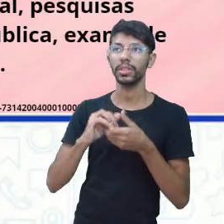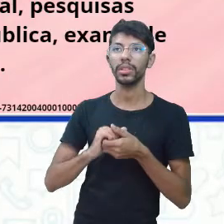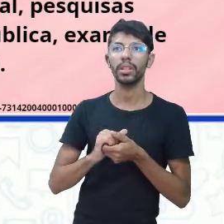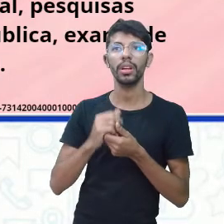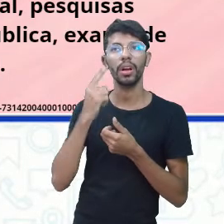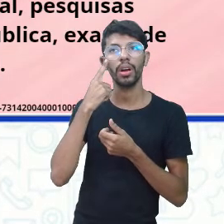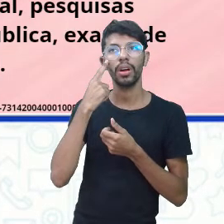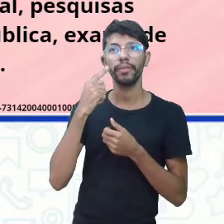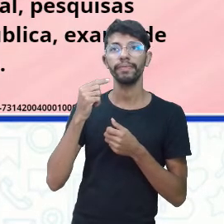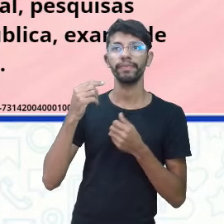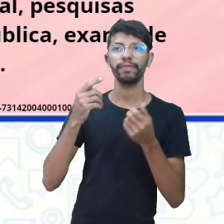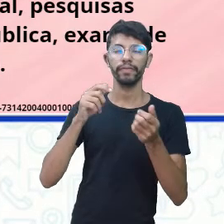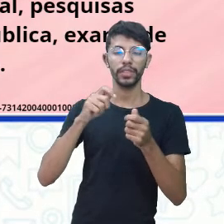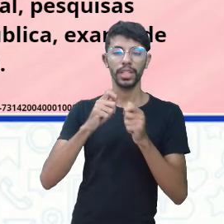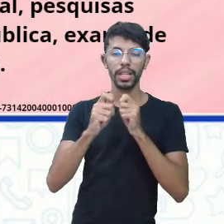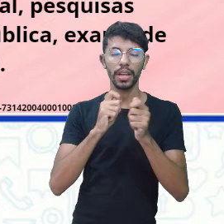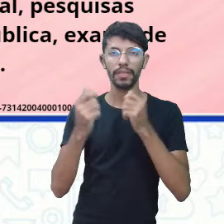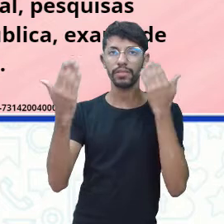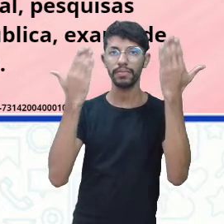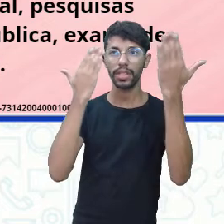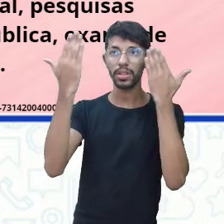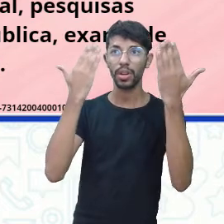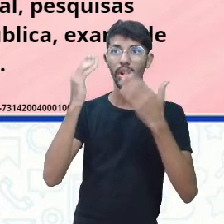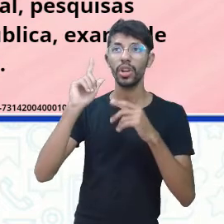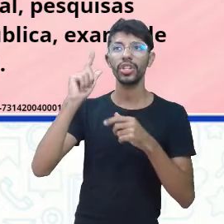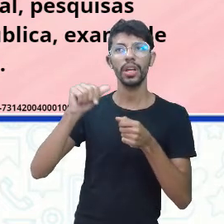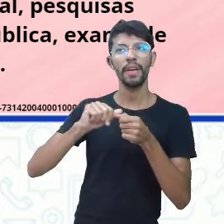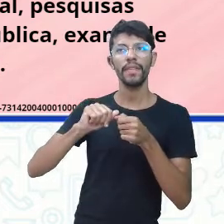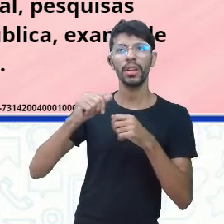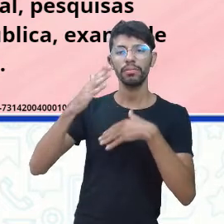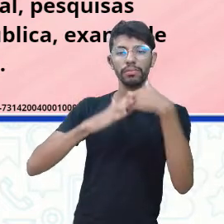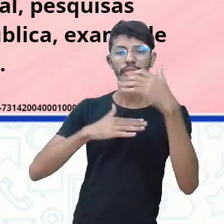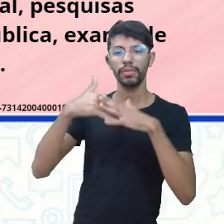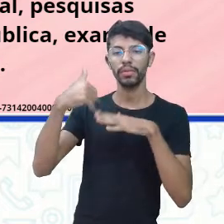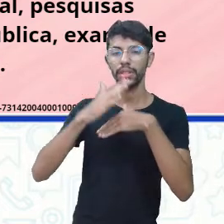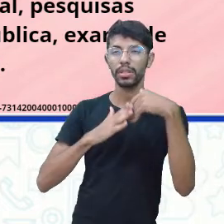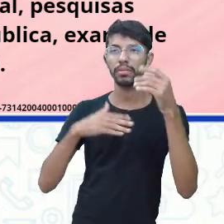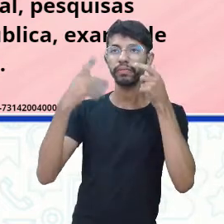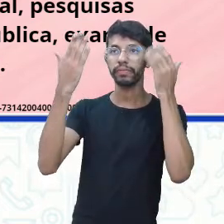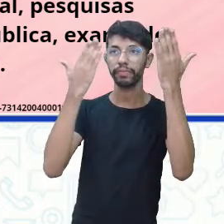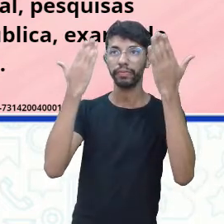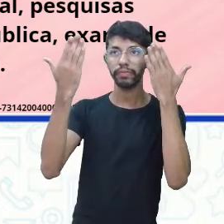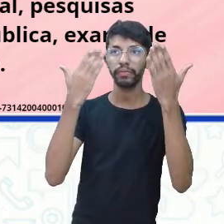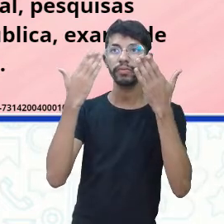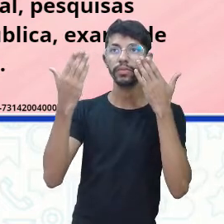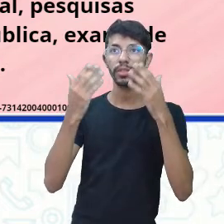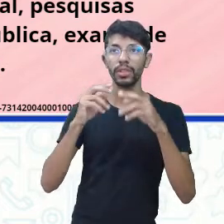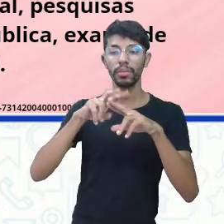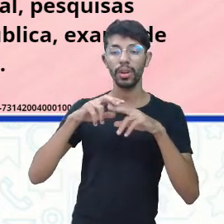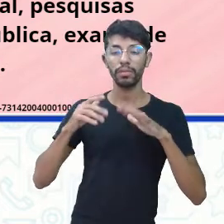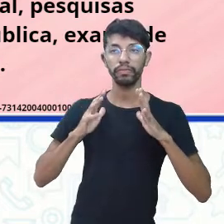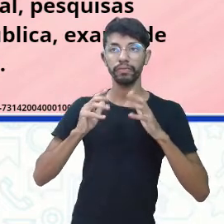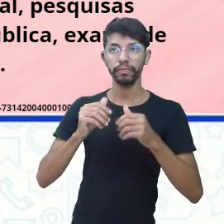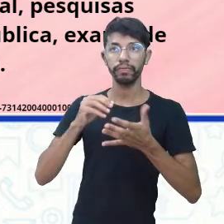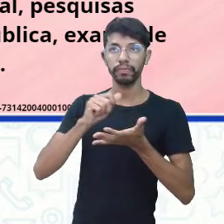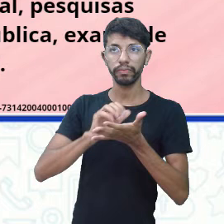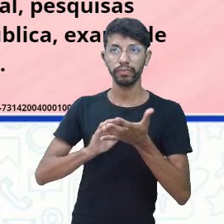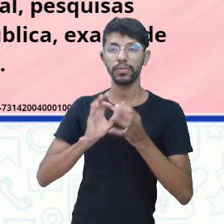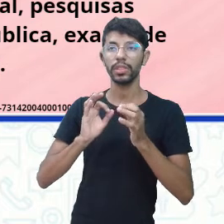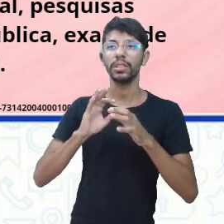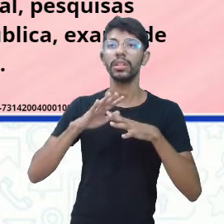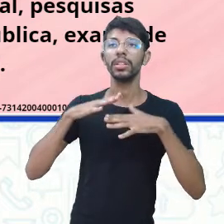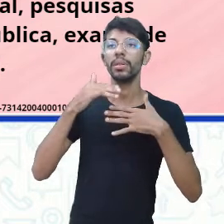psicológica é efetuada pelos psicólogos no exercício de suas atividades. Estes levam em conta, por certo, regras e fatores